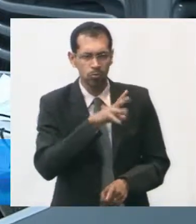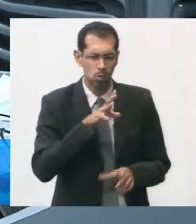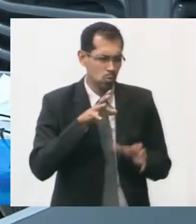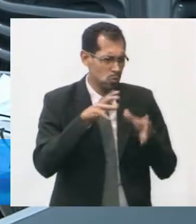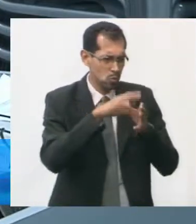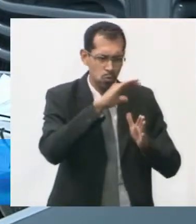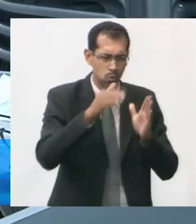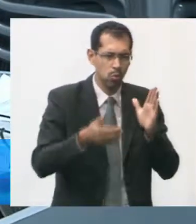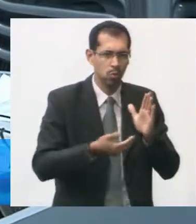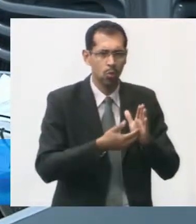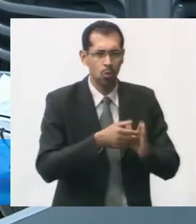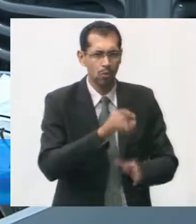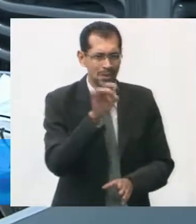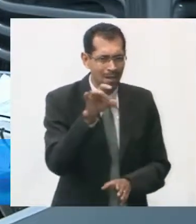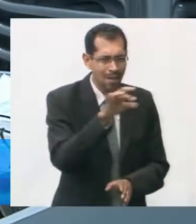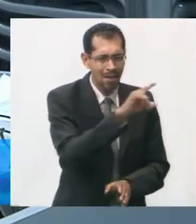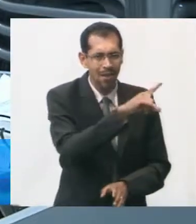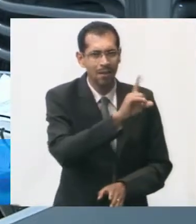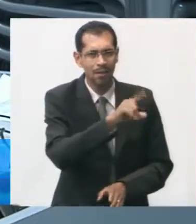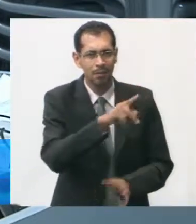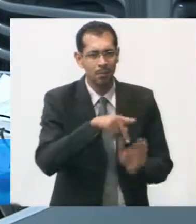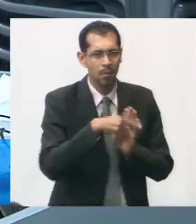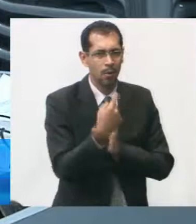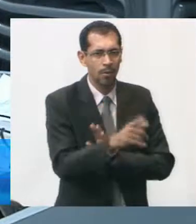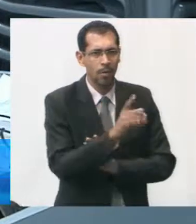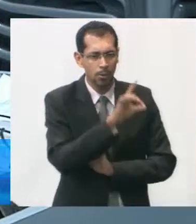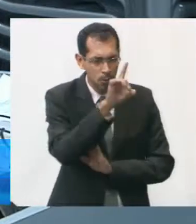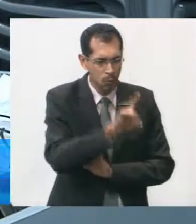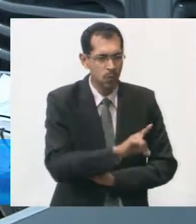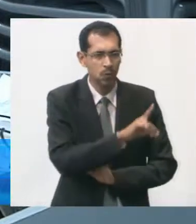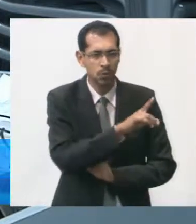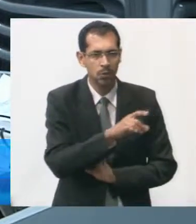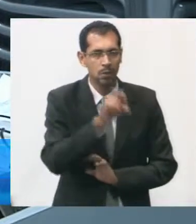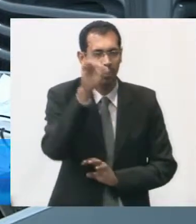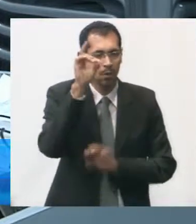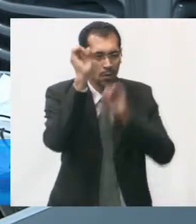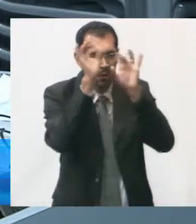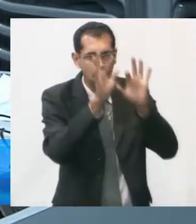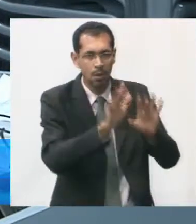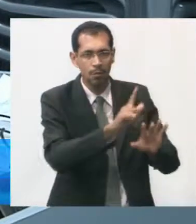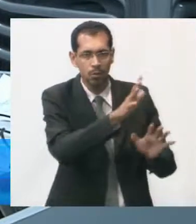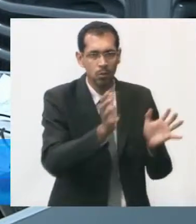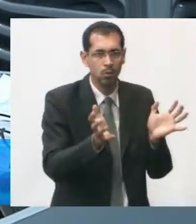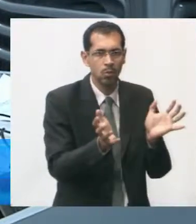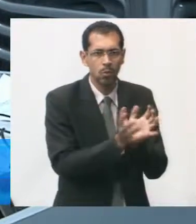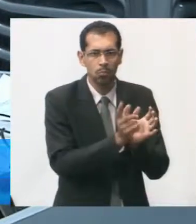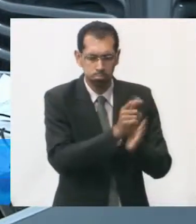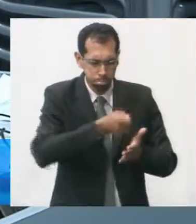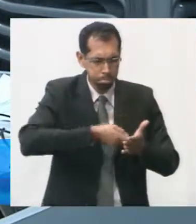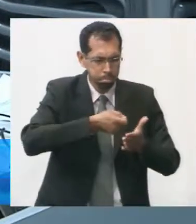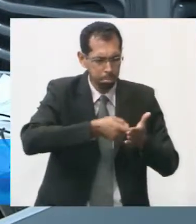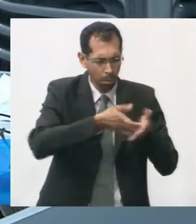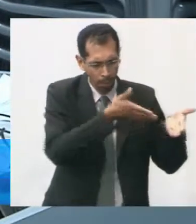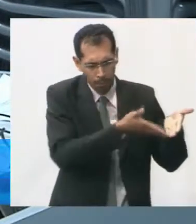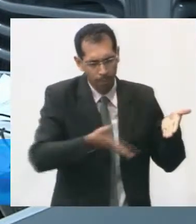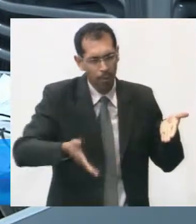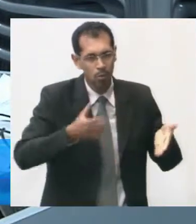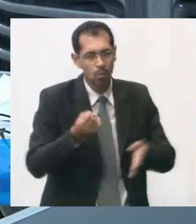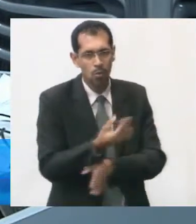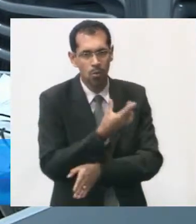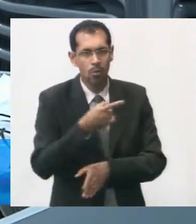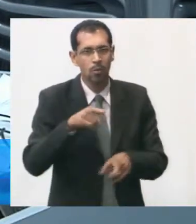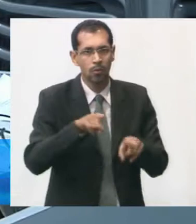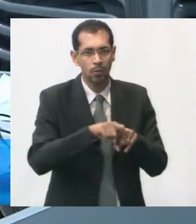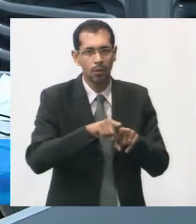Deus abençoe vocês, que Deus dê entendimento, sabedoria nessa luta agora, nessa nova jornada de trabalho. A